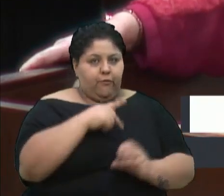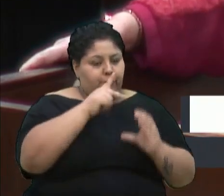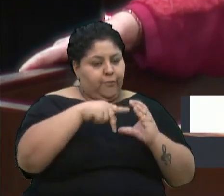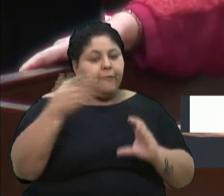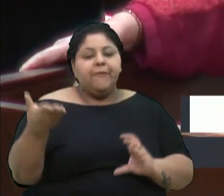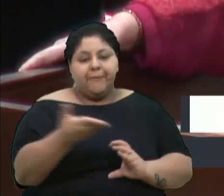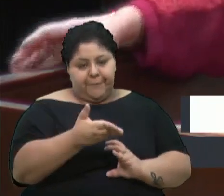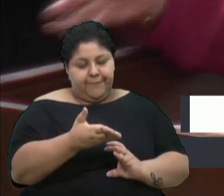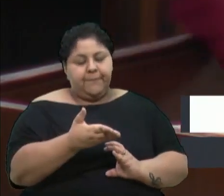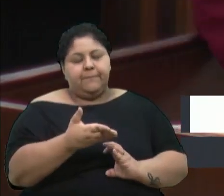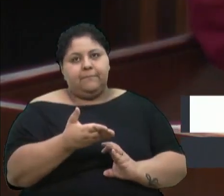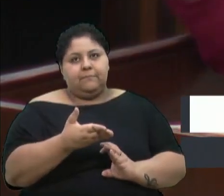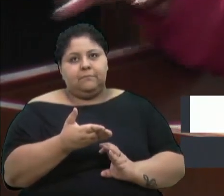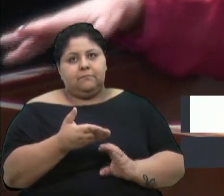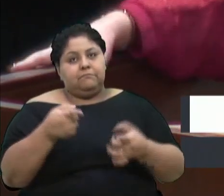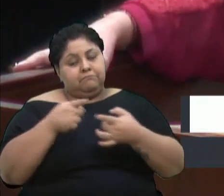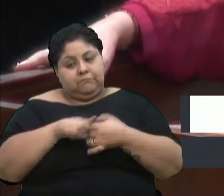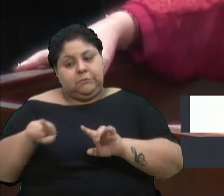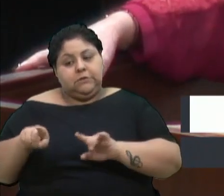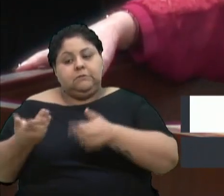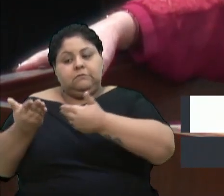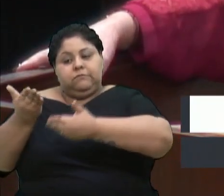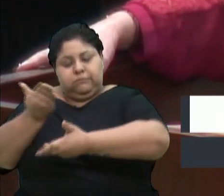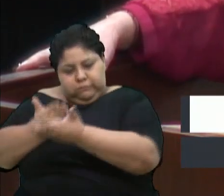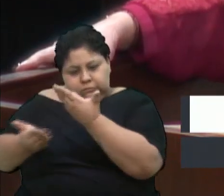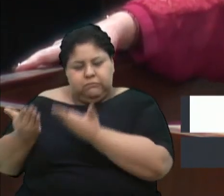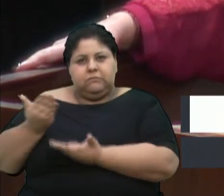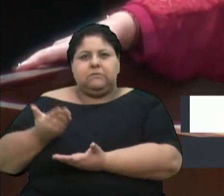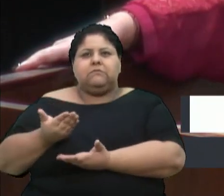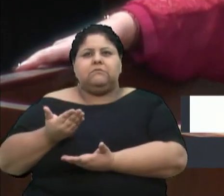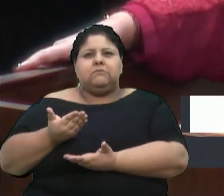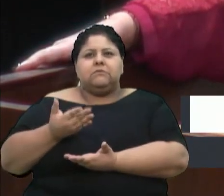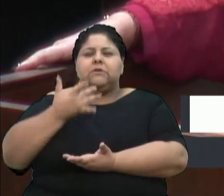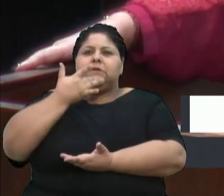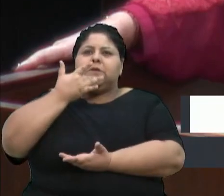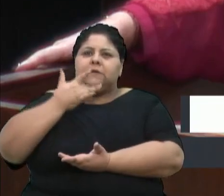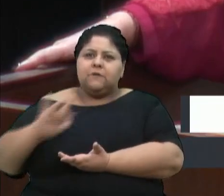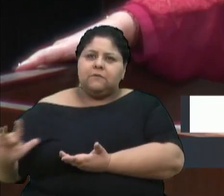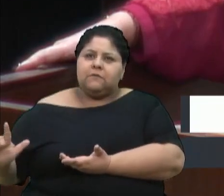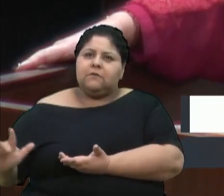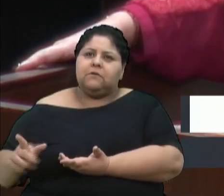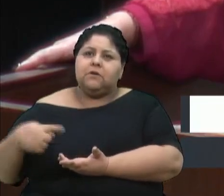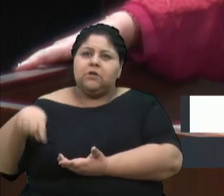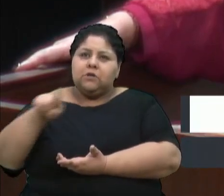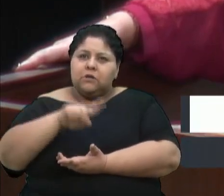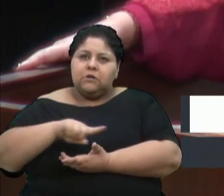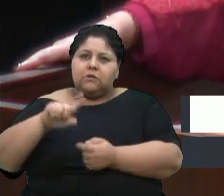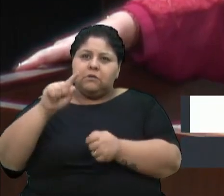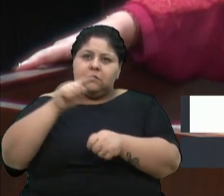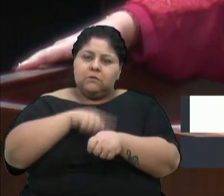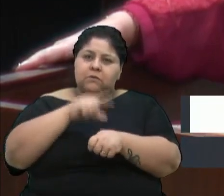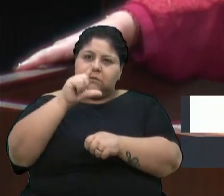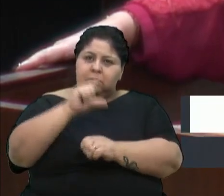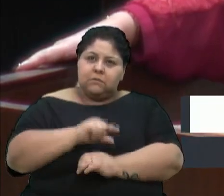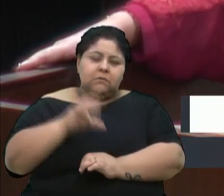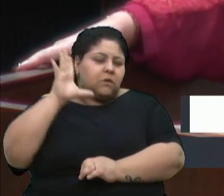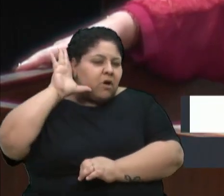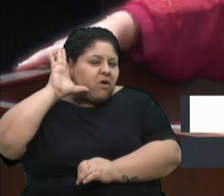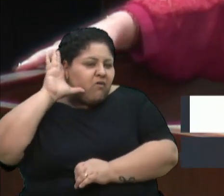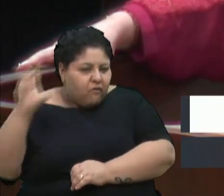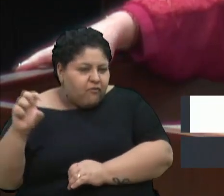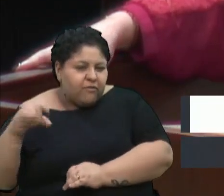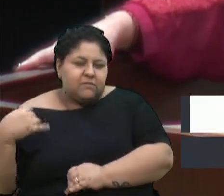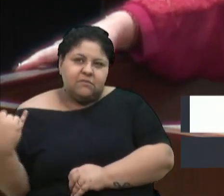ele atende as crianças. Nós há pouco tivemos ouvindo aqui a